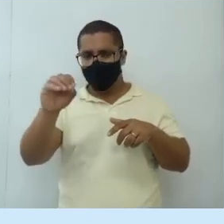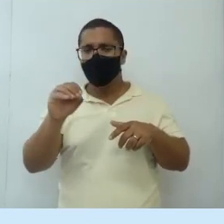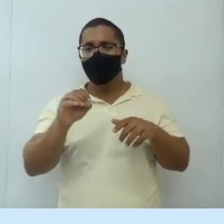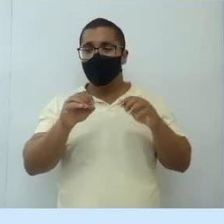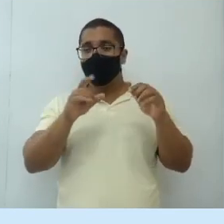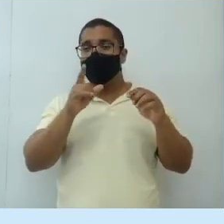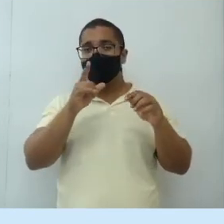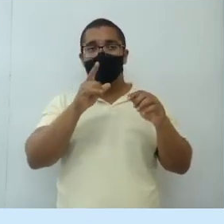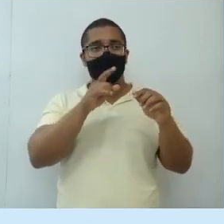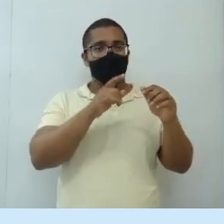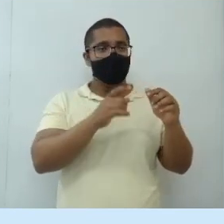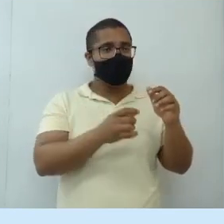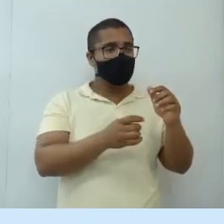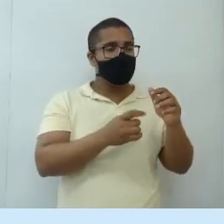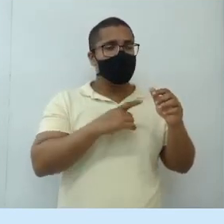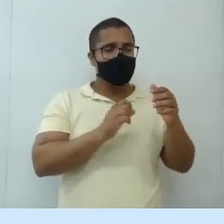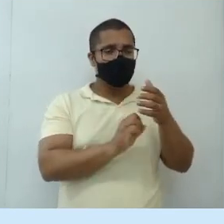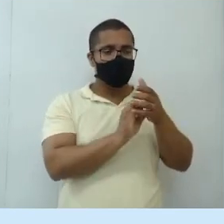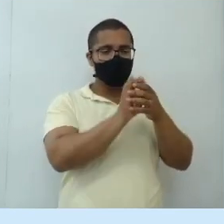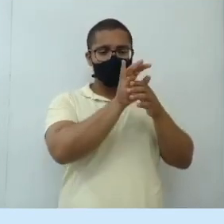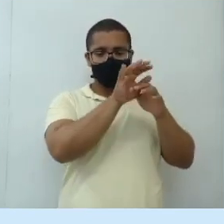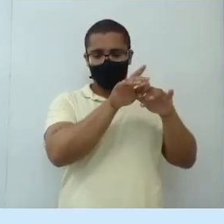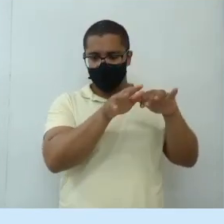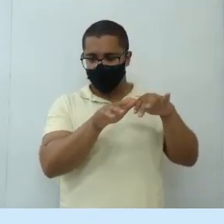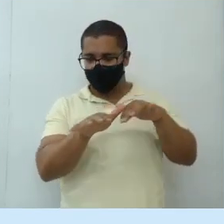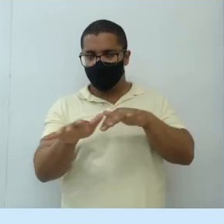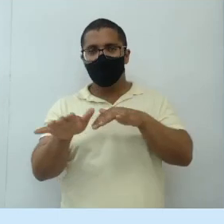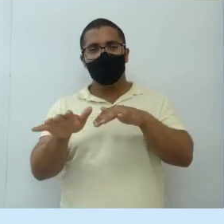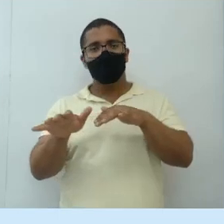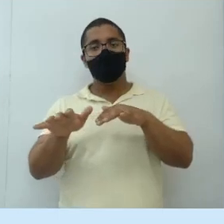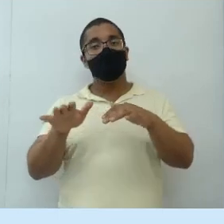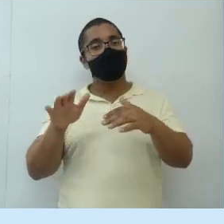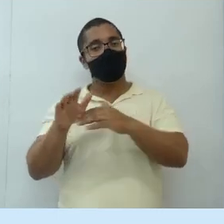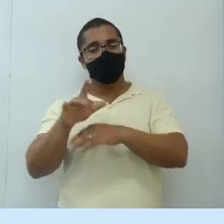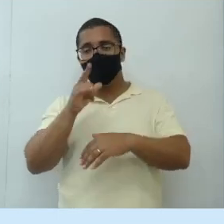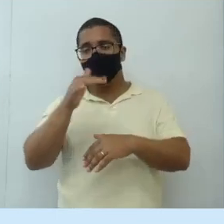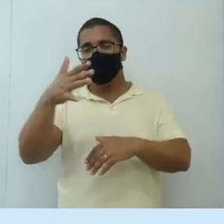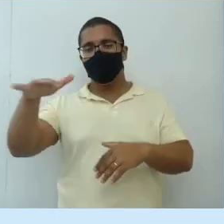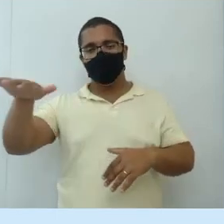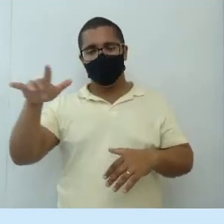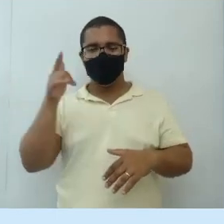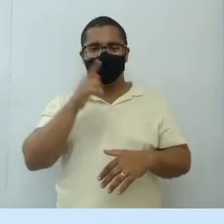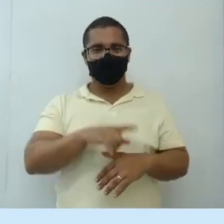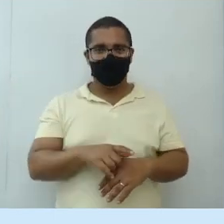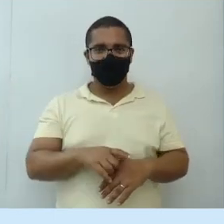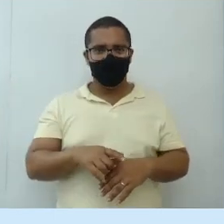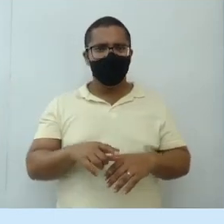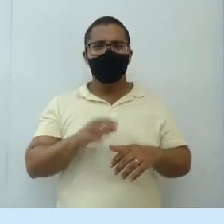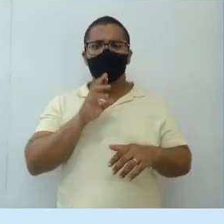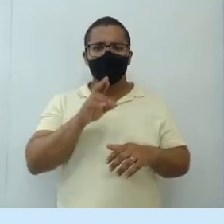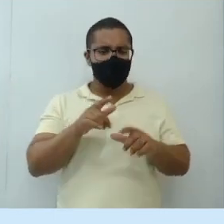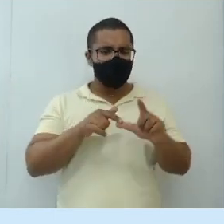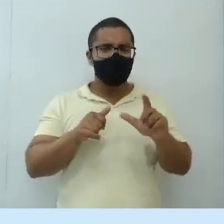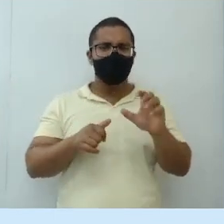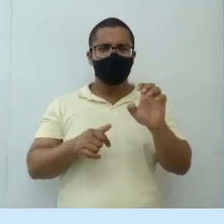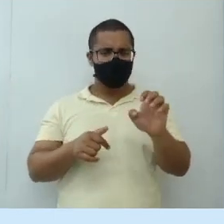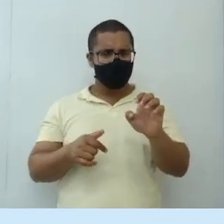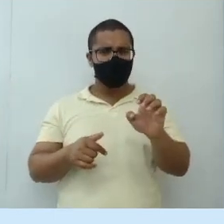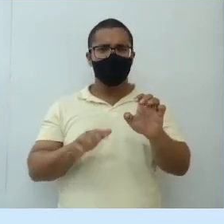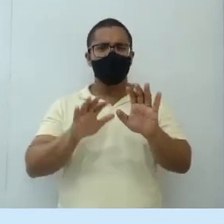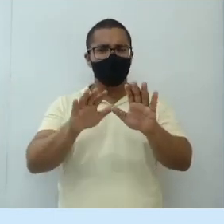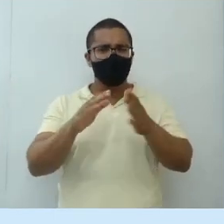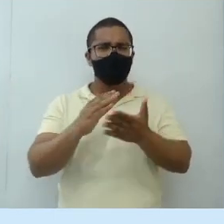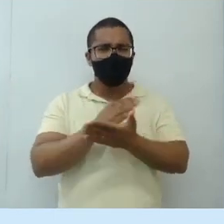o oceano correto também então só sobra a letra é eu não sei pergunta o fechou